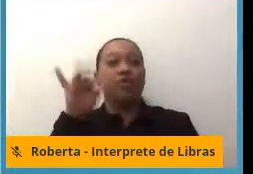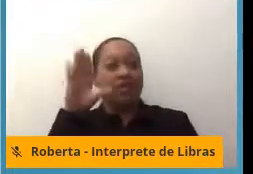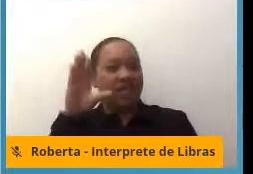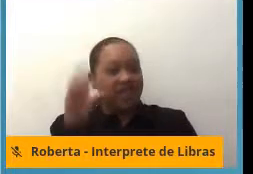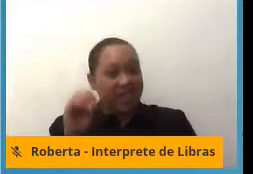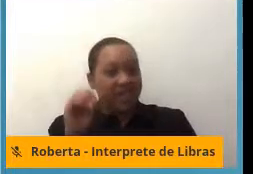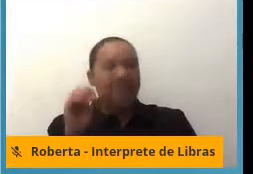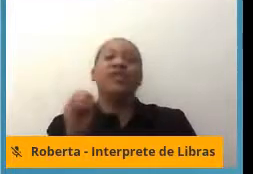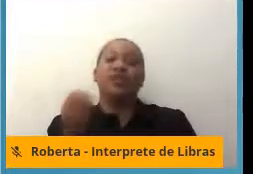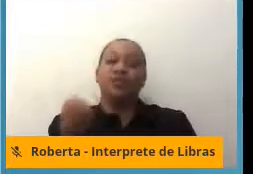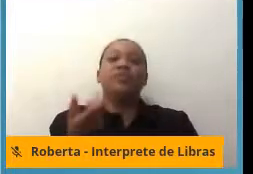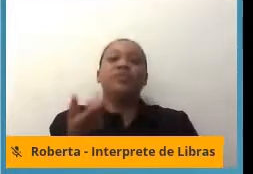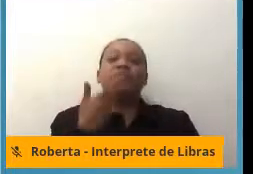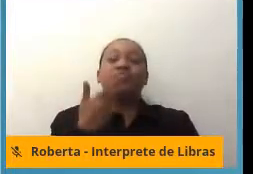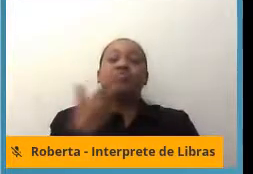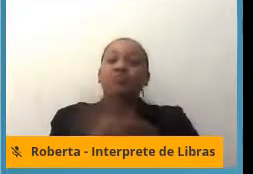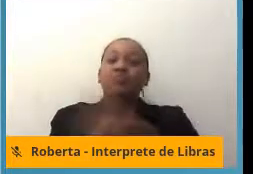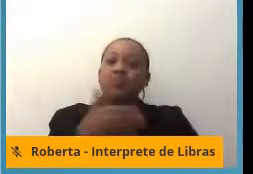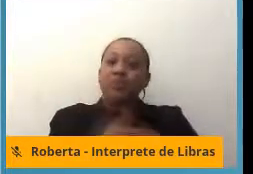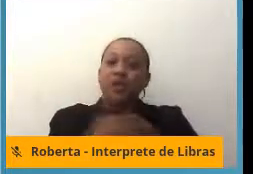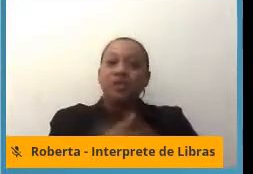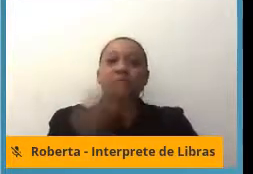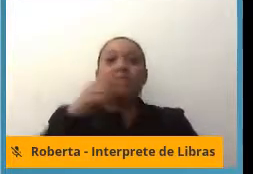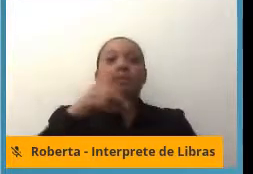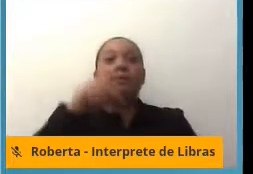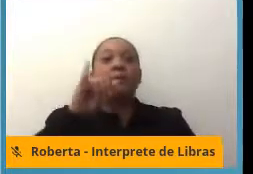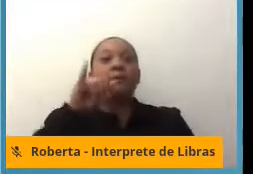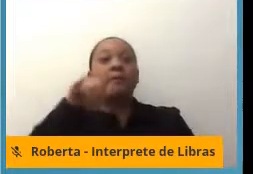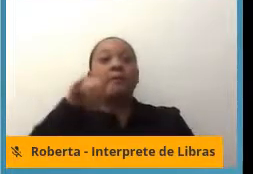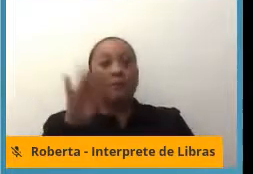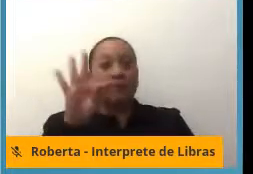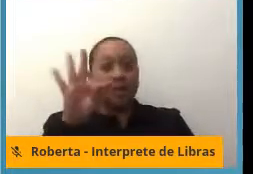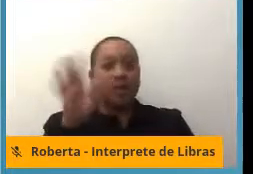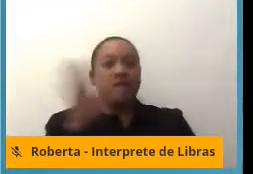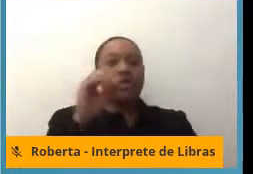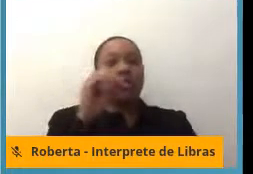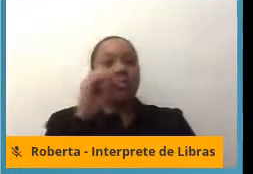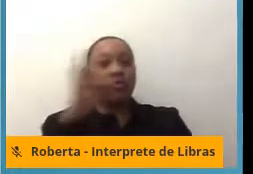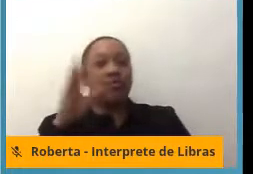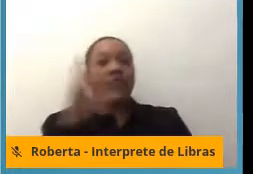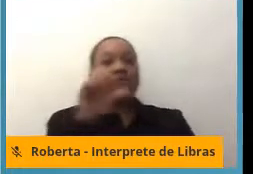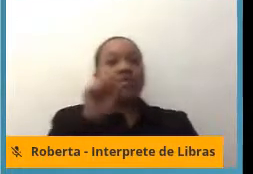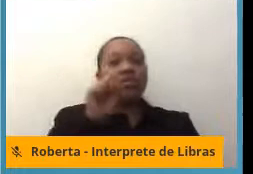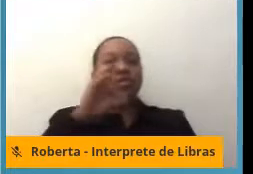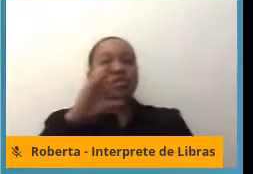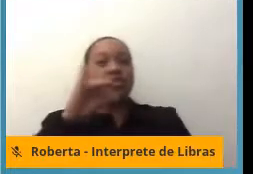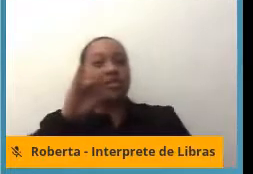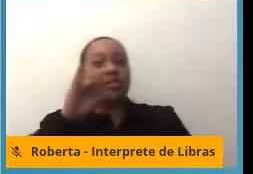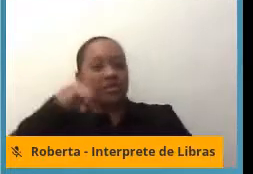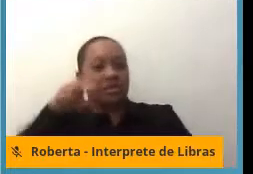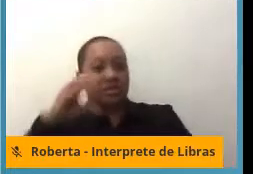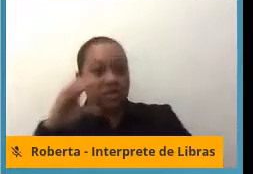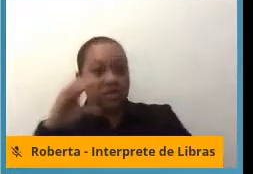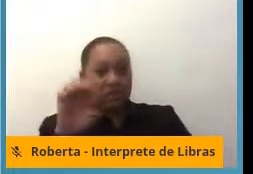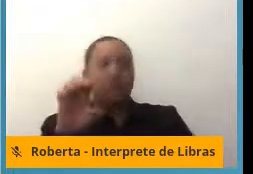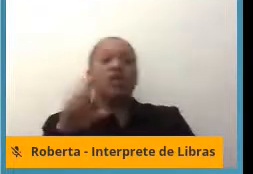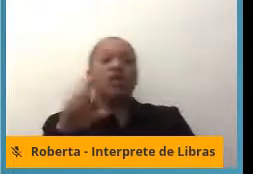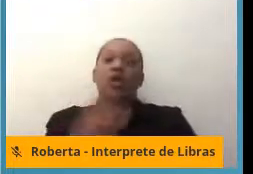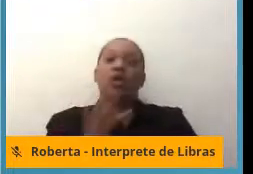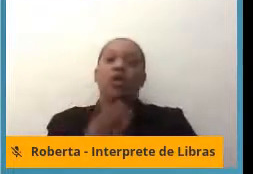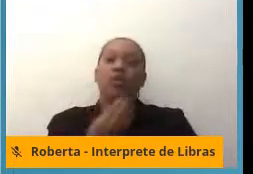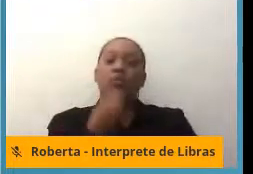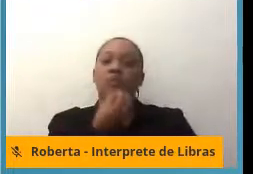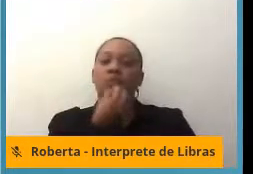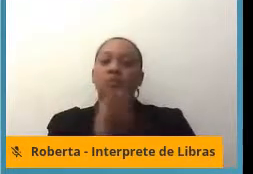um festival bem conhecido, uma oportunidade muito boa de divulgar a ciência amplamente,